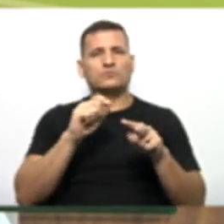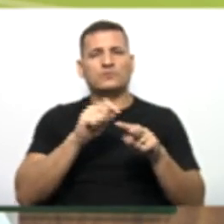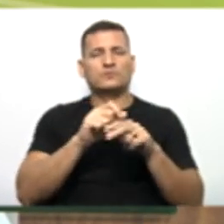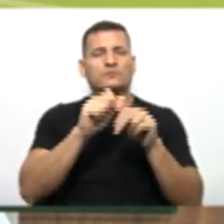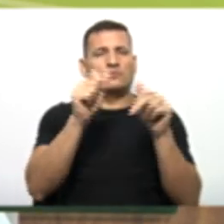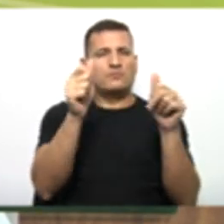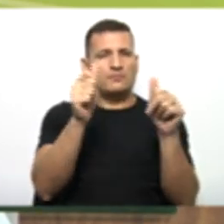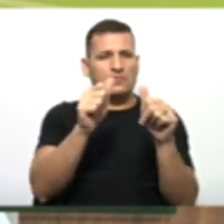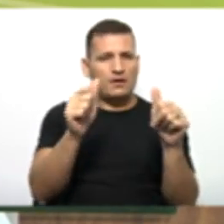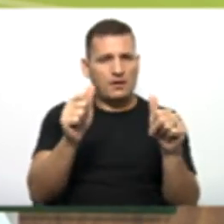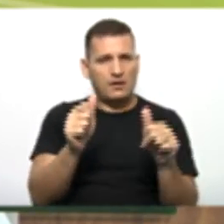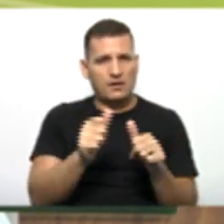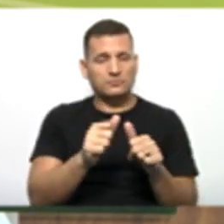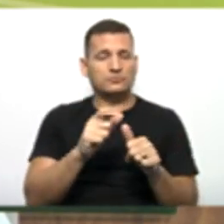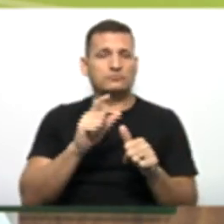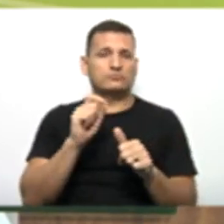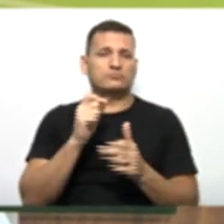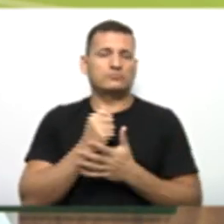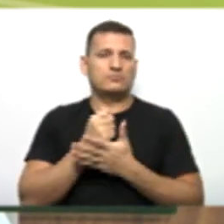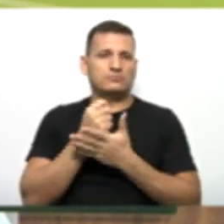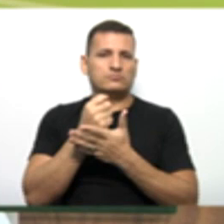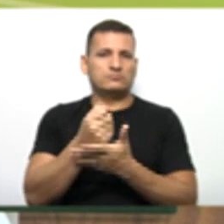né, a fim de auxiliar na